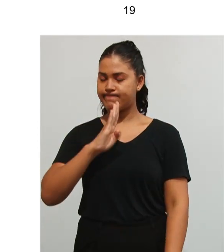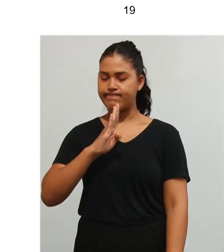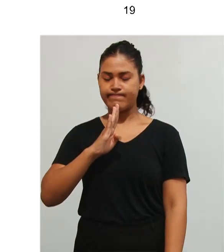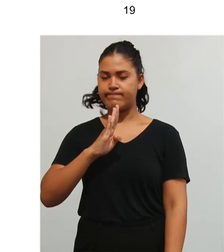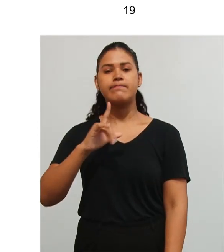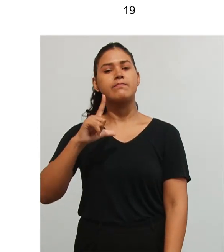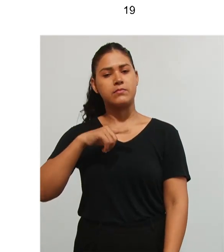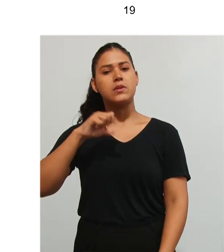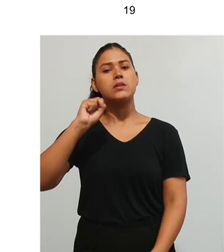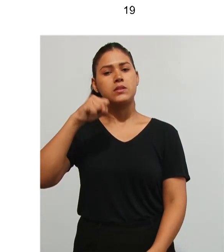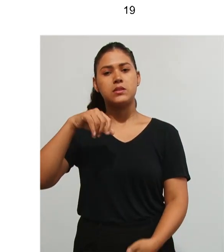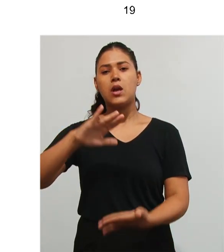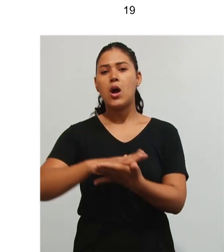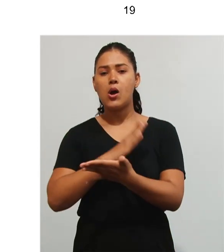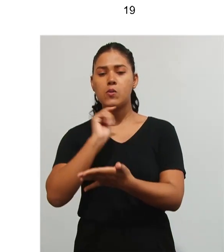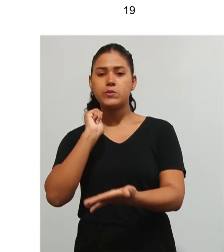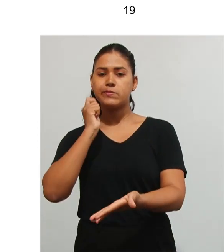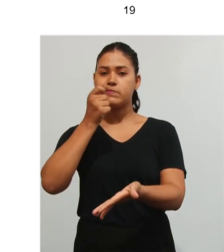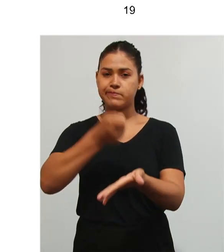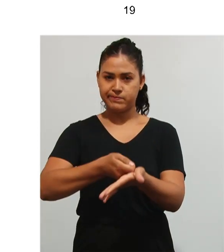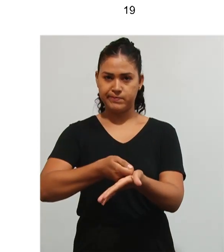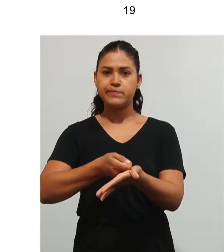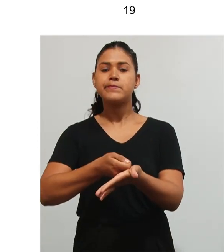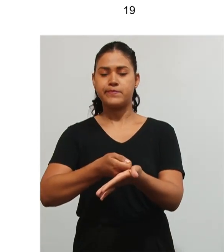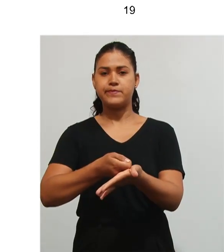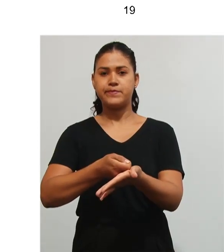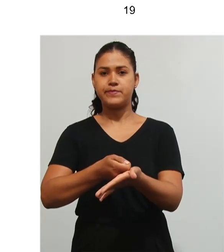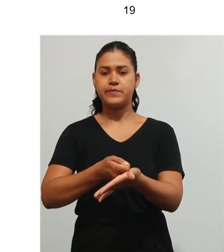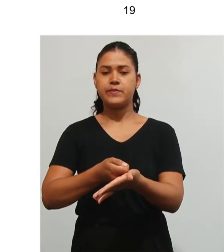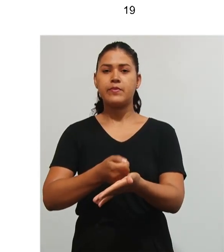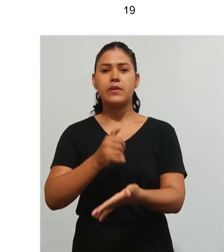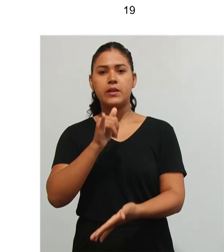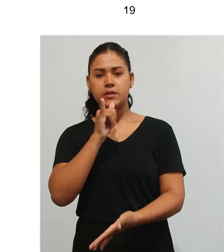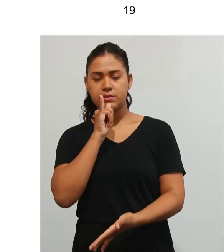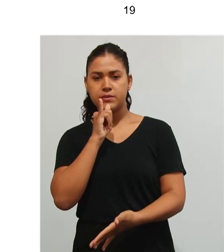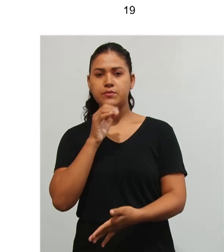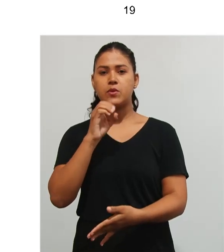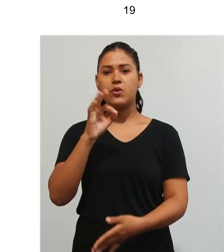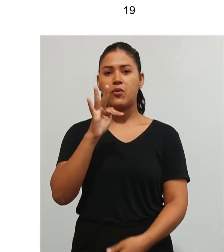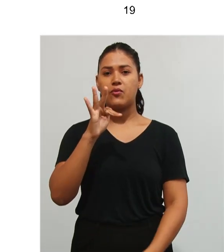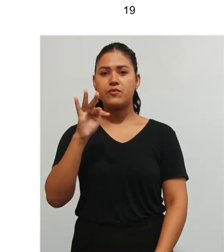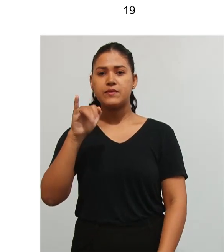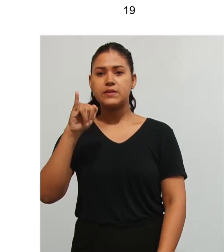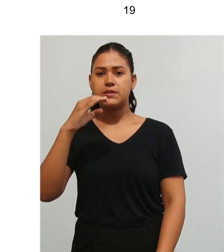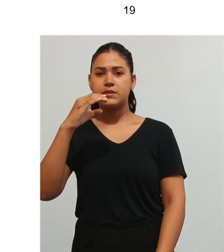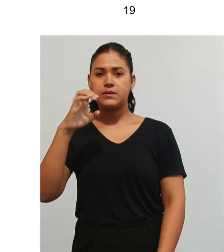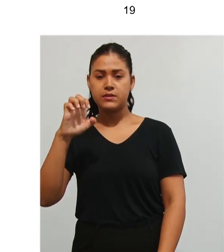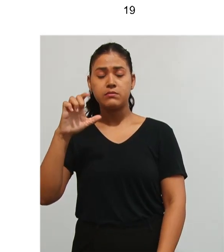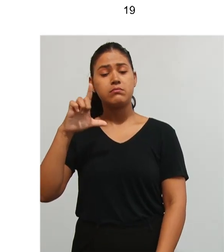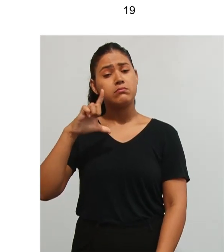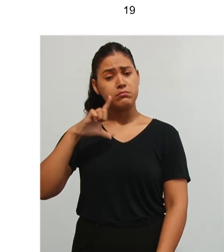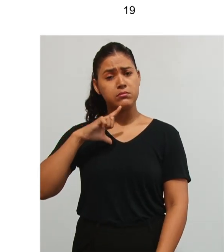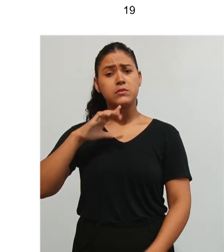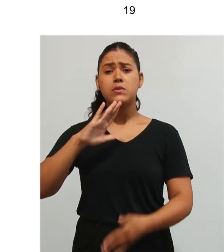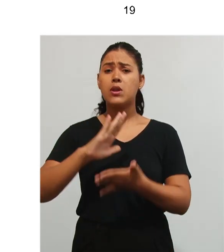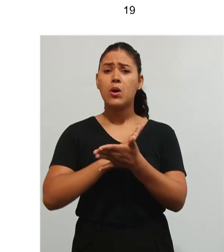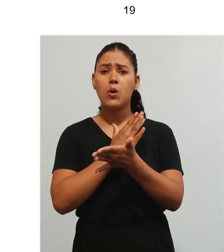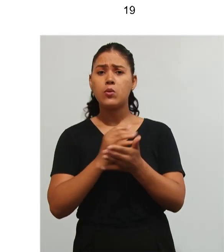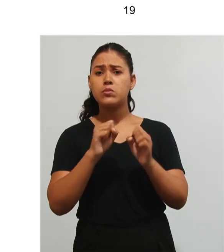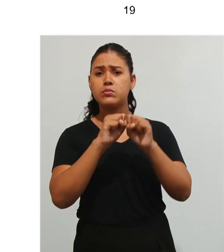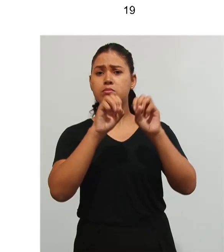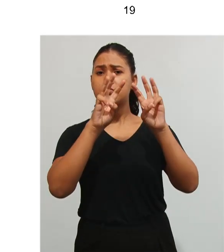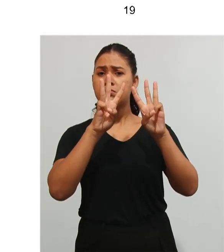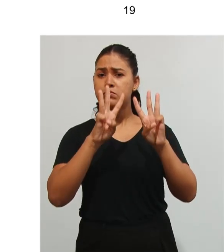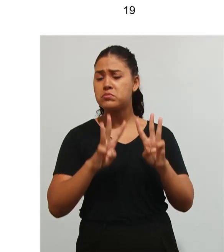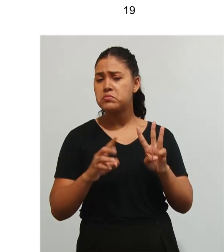falou sobre o pacote Office, tá? Então, existem alguns softwares que possuem um formato proprietário,